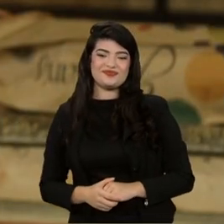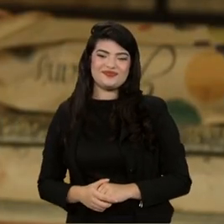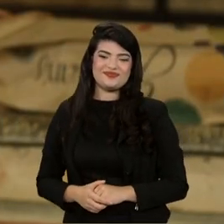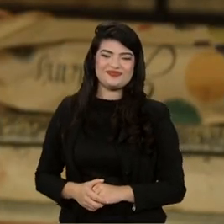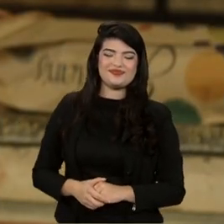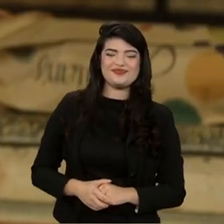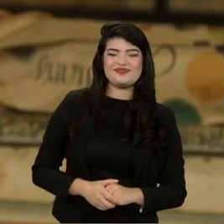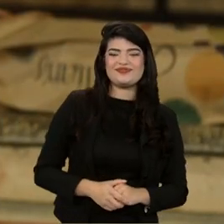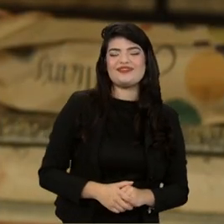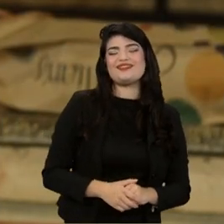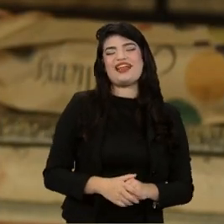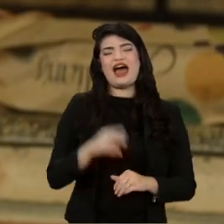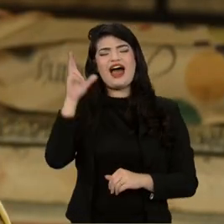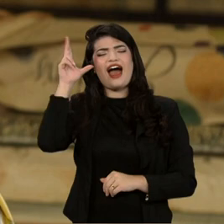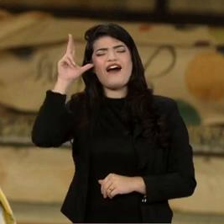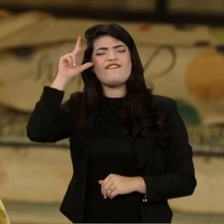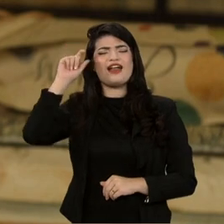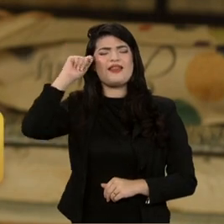Eita, cavalo preto!